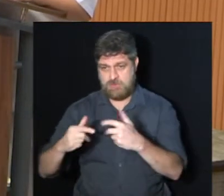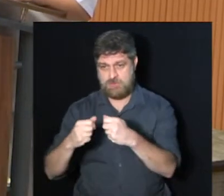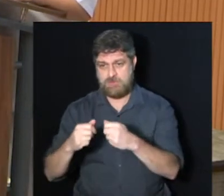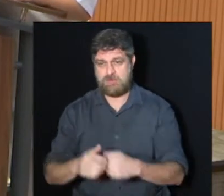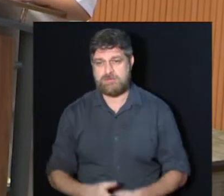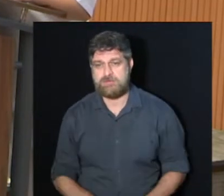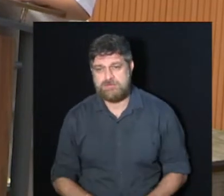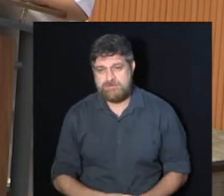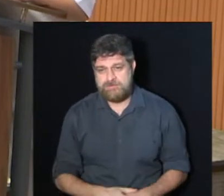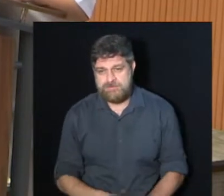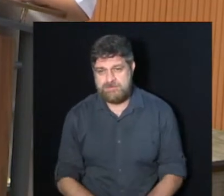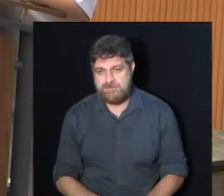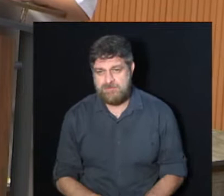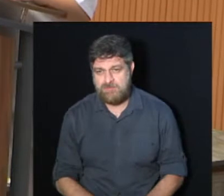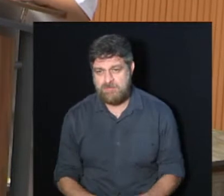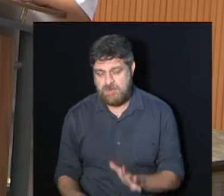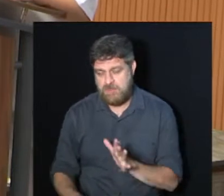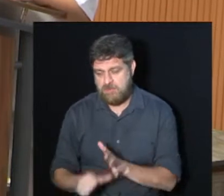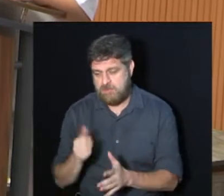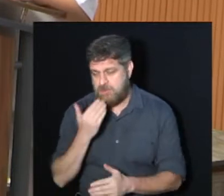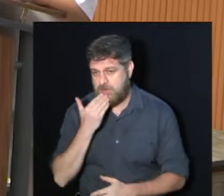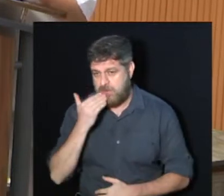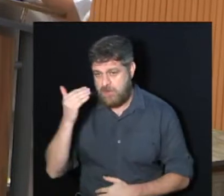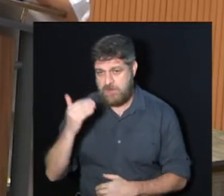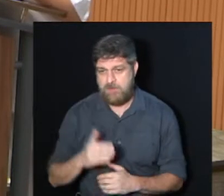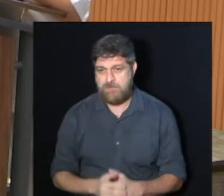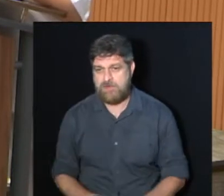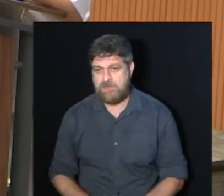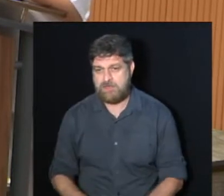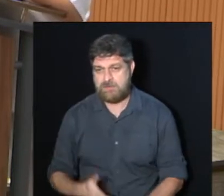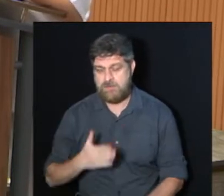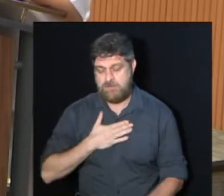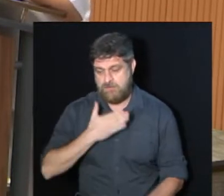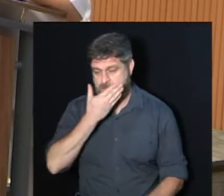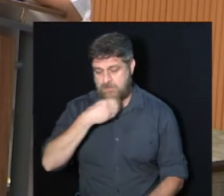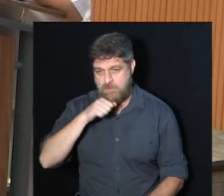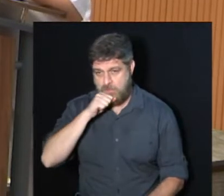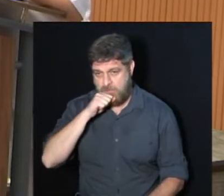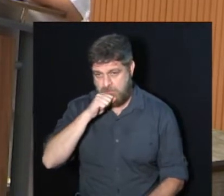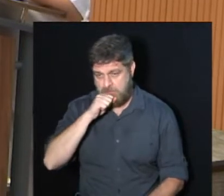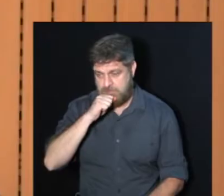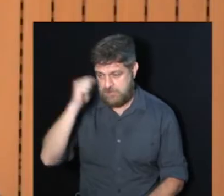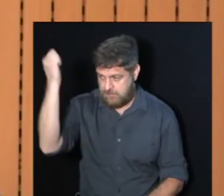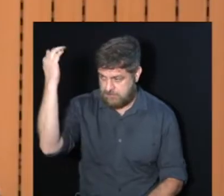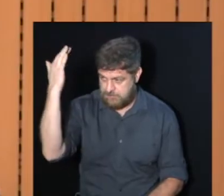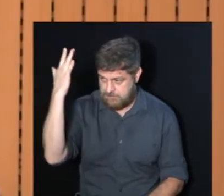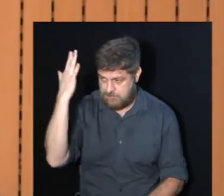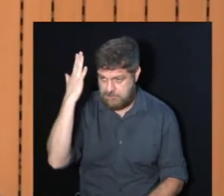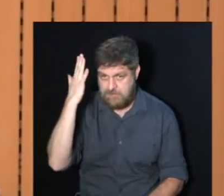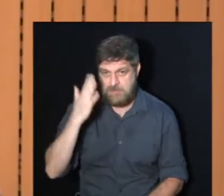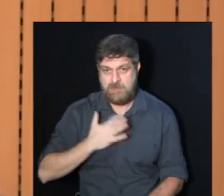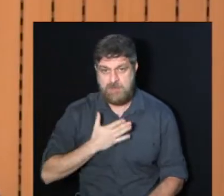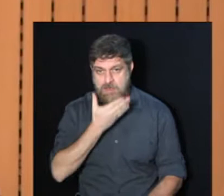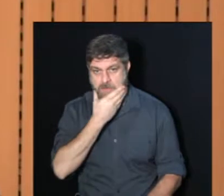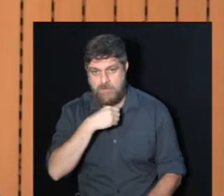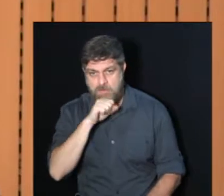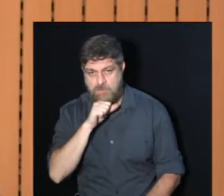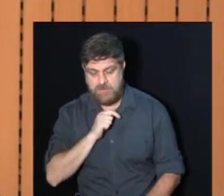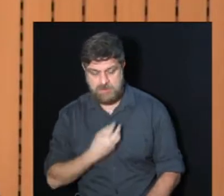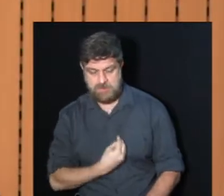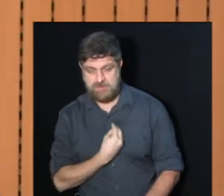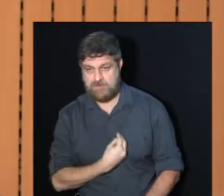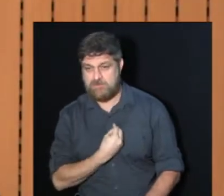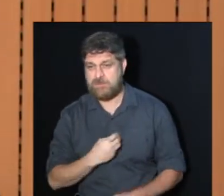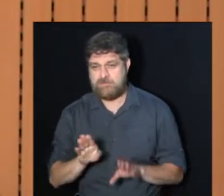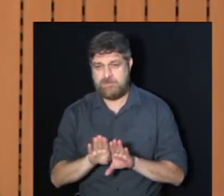todas. Primeiro eu peço a bênção e a permissão ao meu pai espiritual, ao meu pai encarnado, Mestre Carabaiara, ao pai Medeiros.